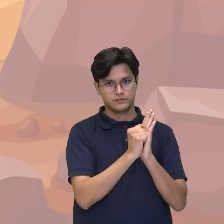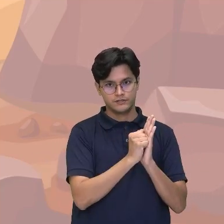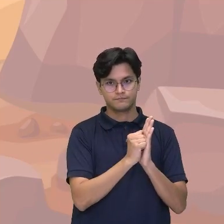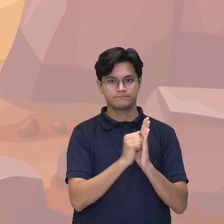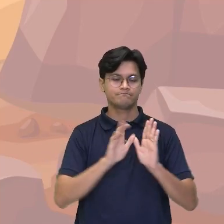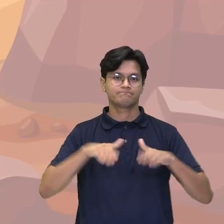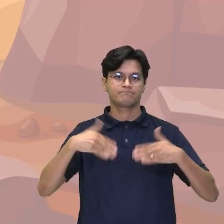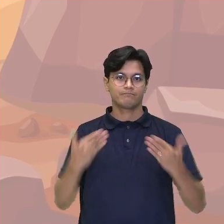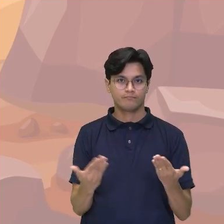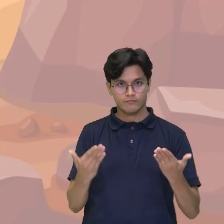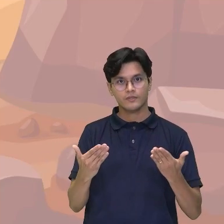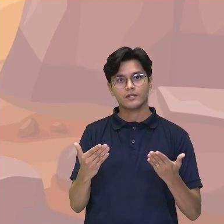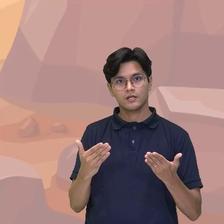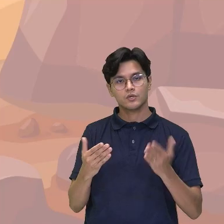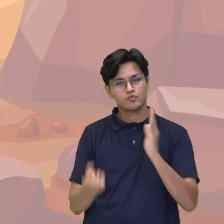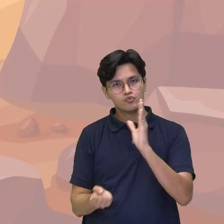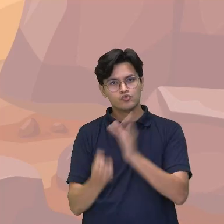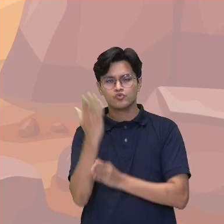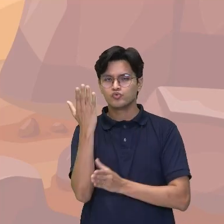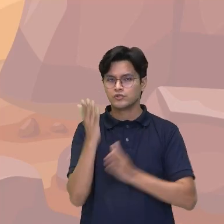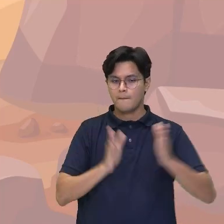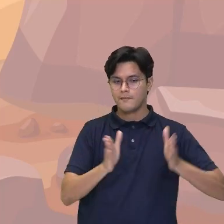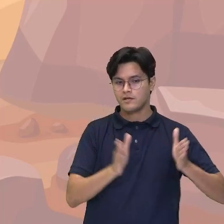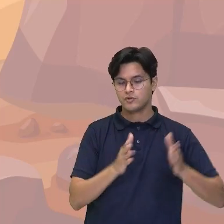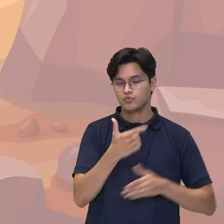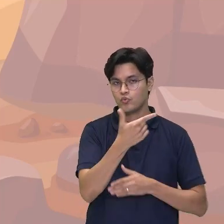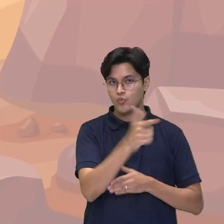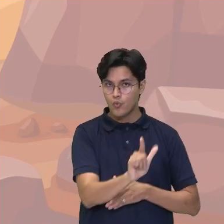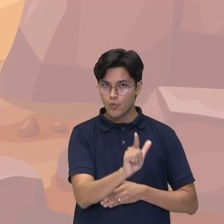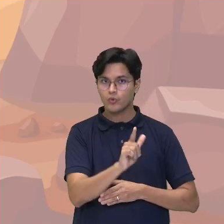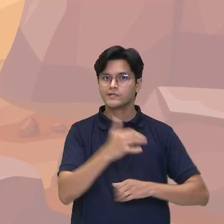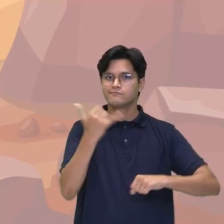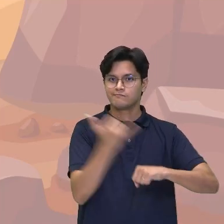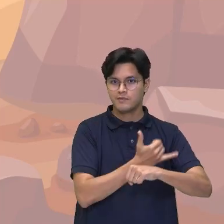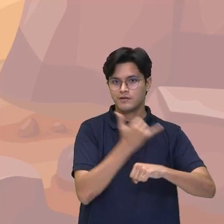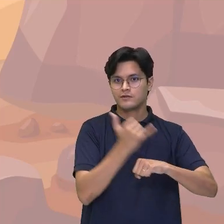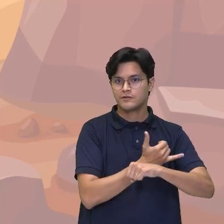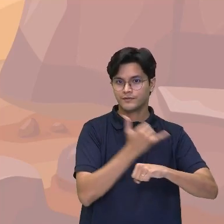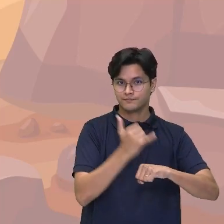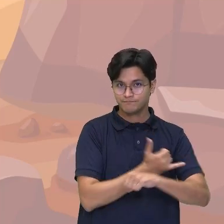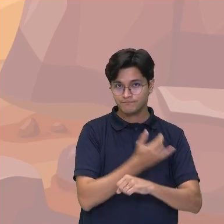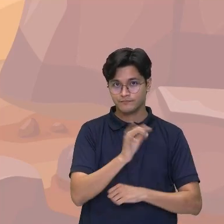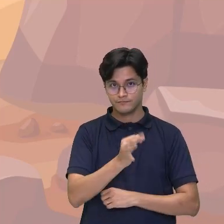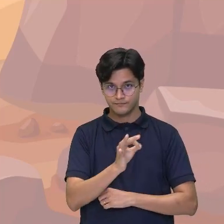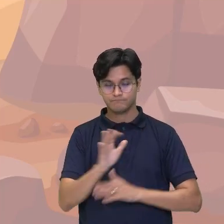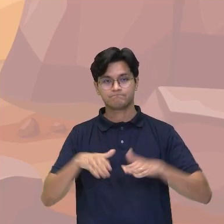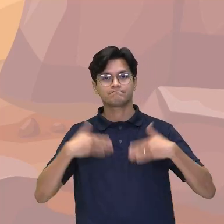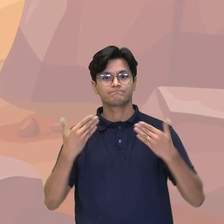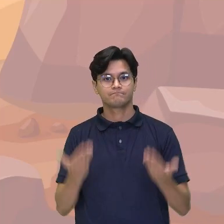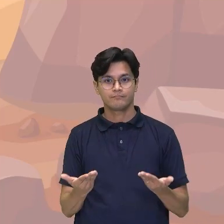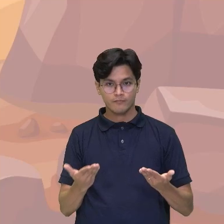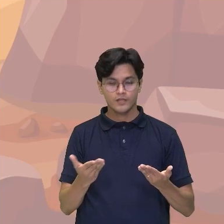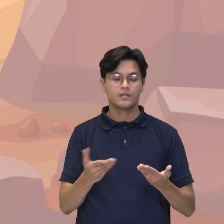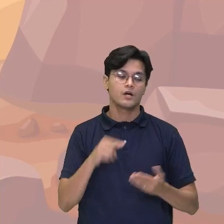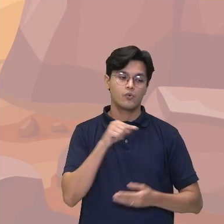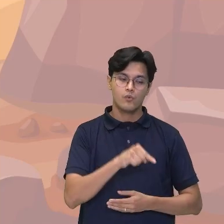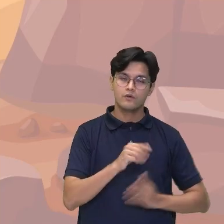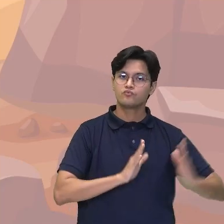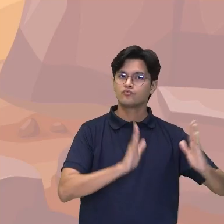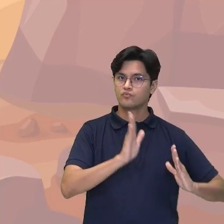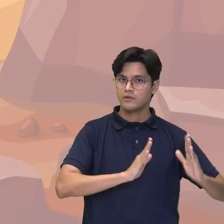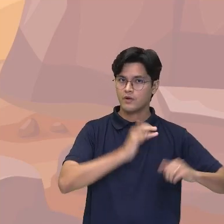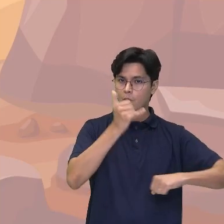outro período que é chamado período, a Idade dos Metais, certo? Então, nesse período, que é